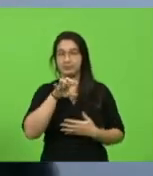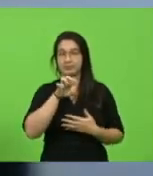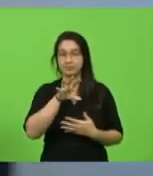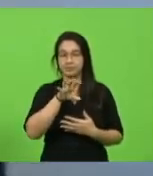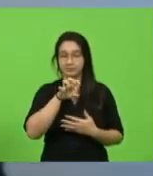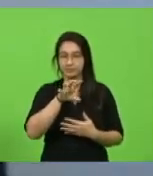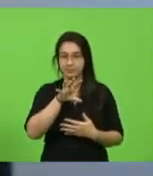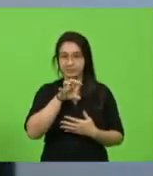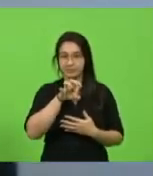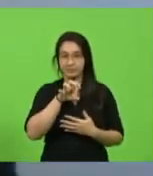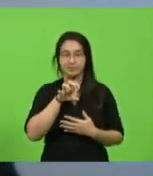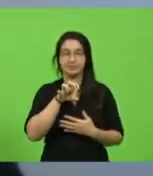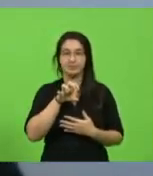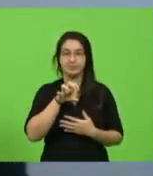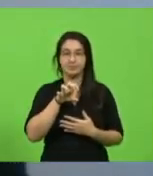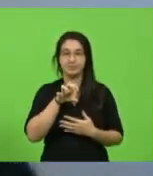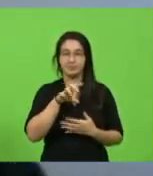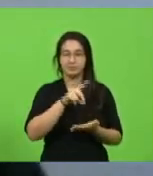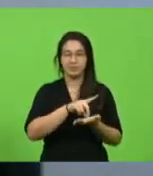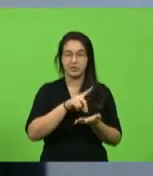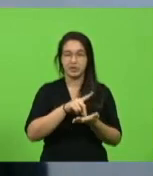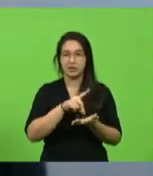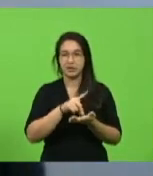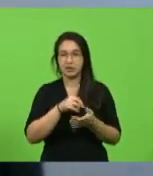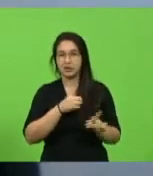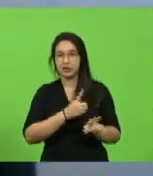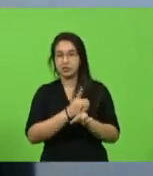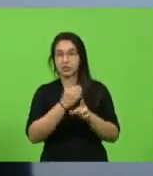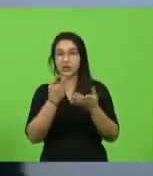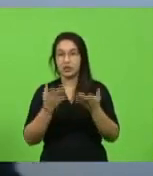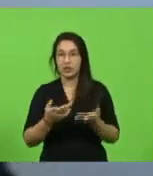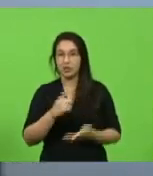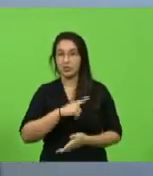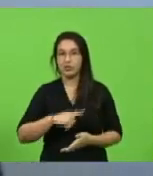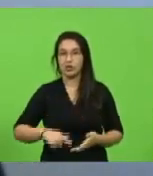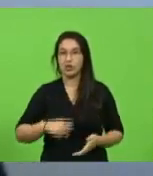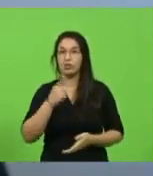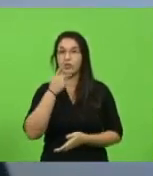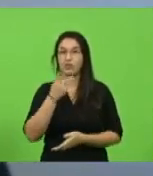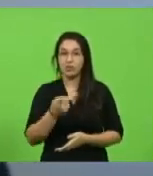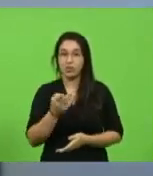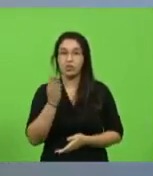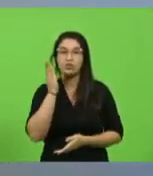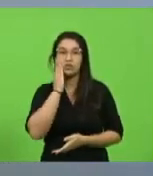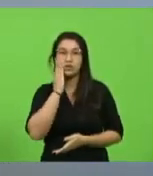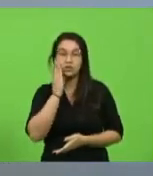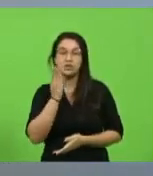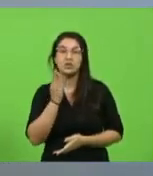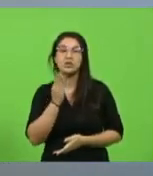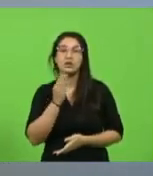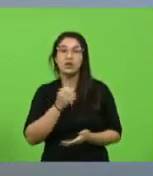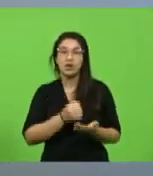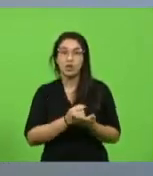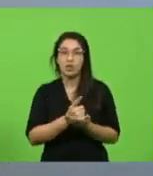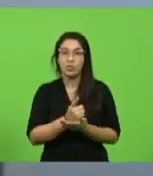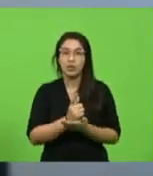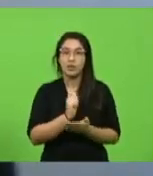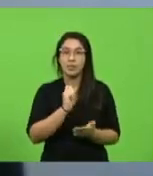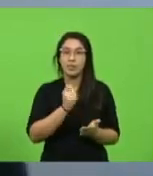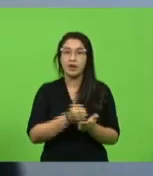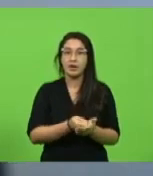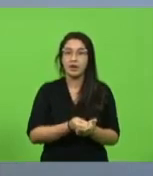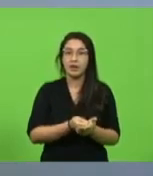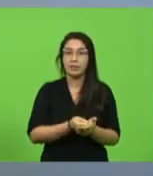os fatos relacionados, o governador Moisés afirmou que tomou conhecimento da compra com pagamento antecipado em uma